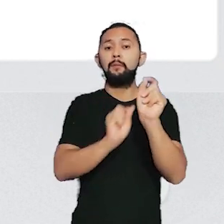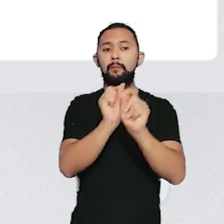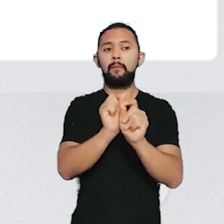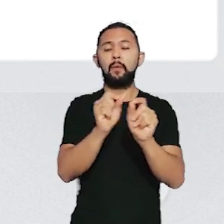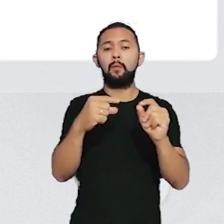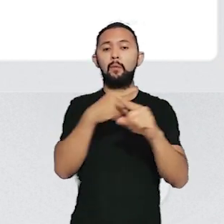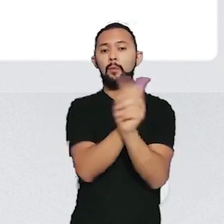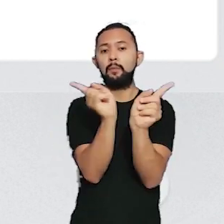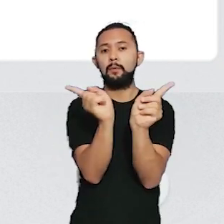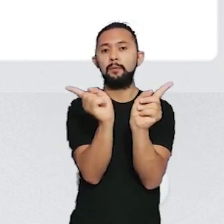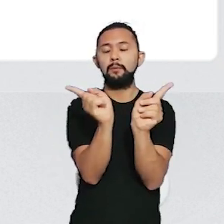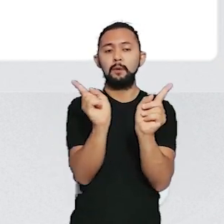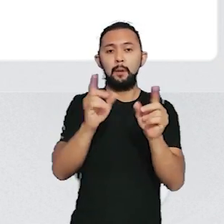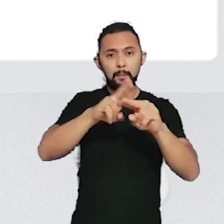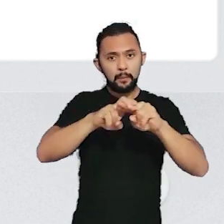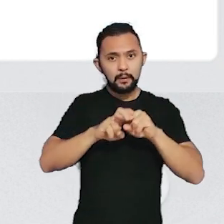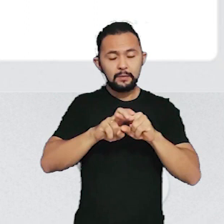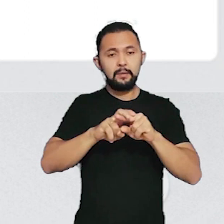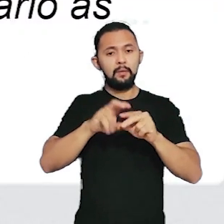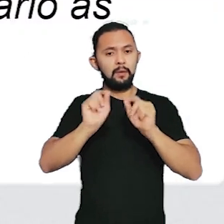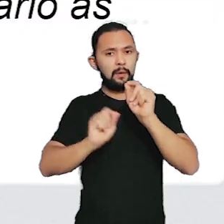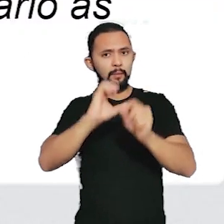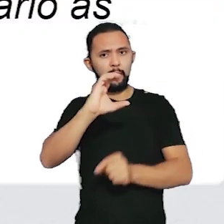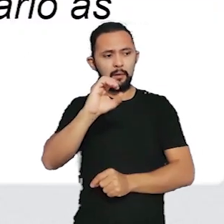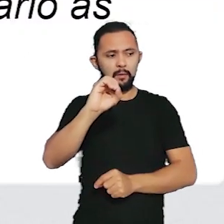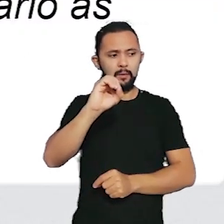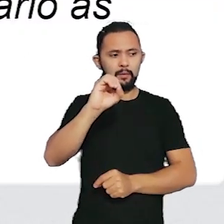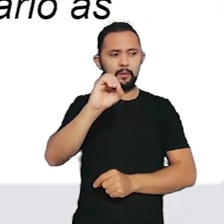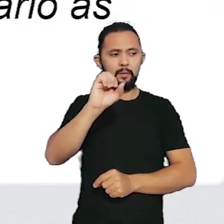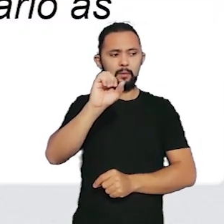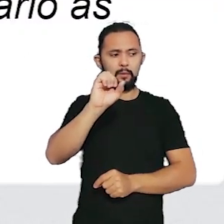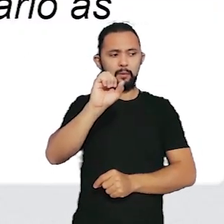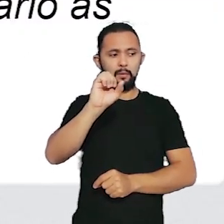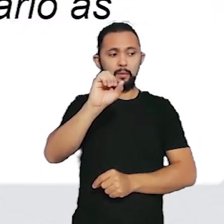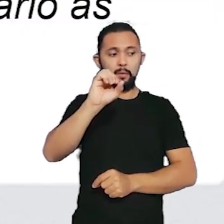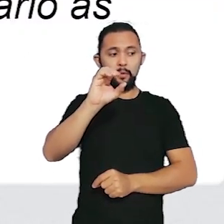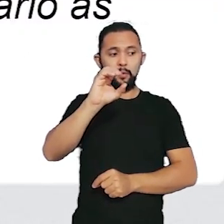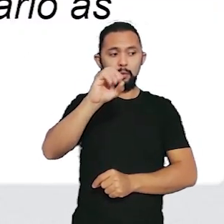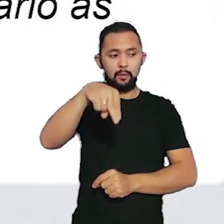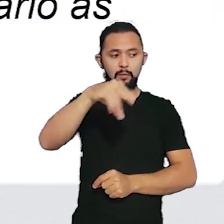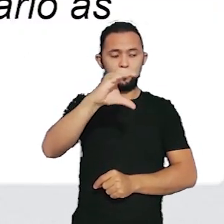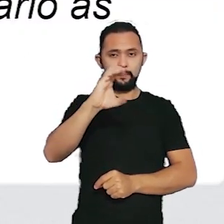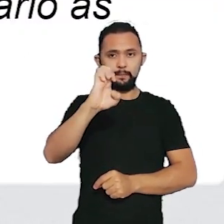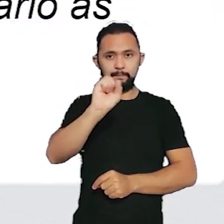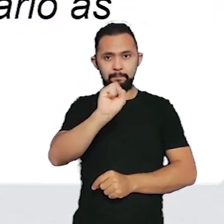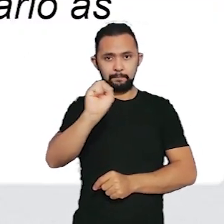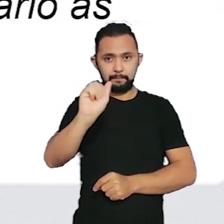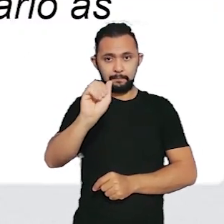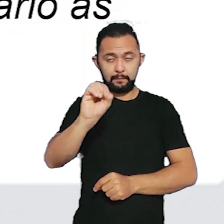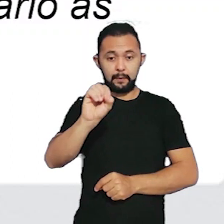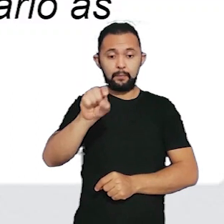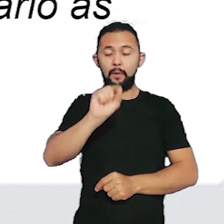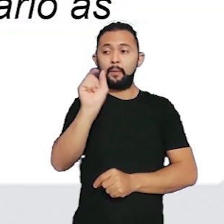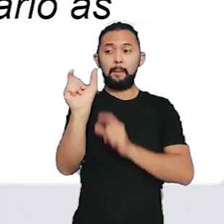algo oposto. Então por isso que isso é uma concessão. O conectivo aqui que está introduzindo a oração é o apesar